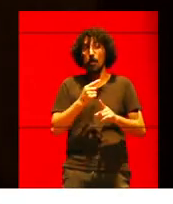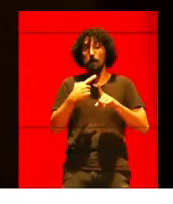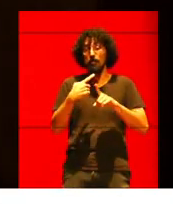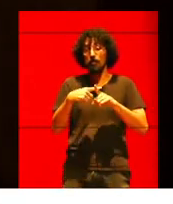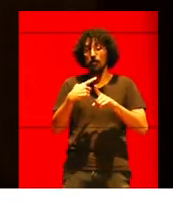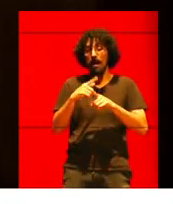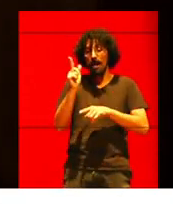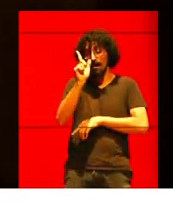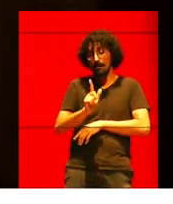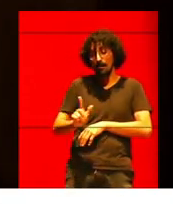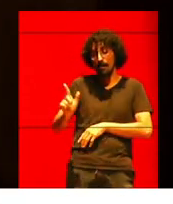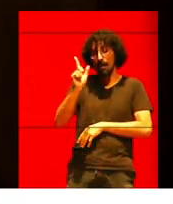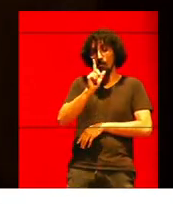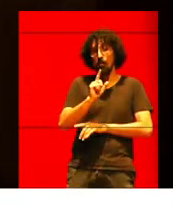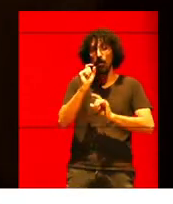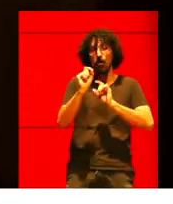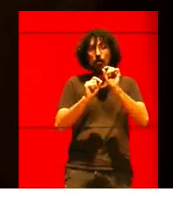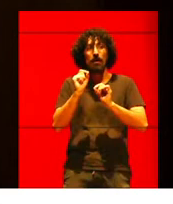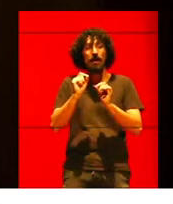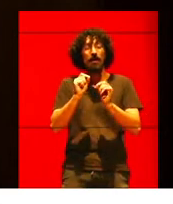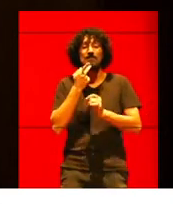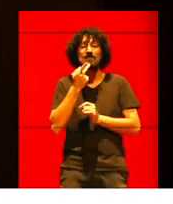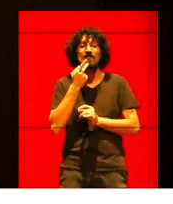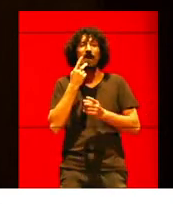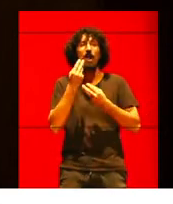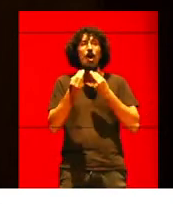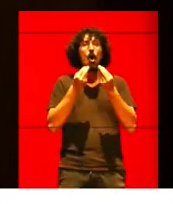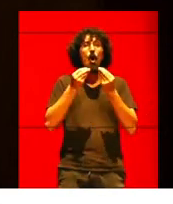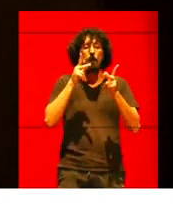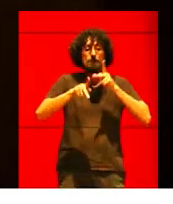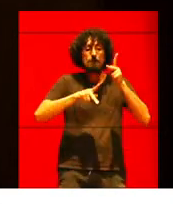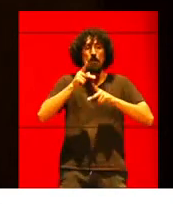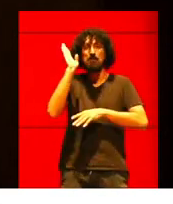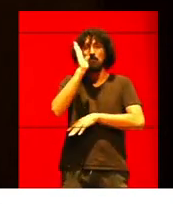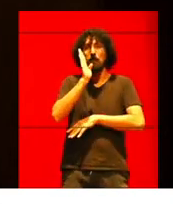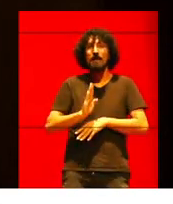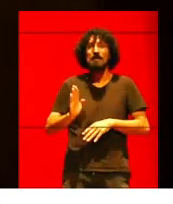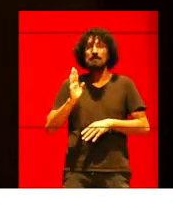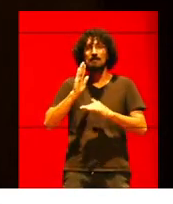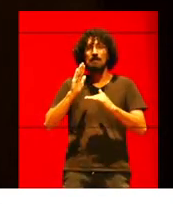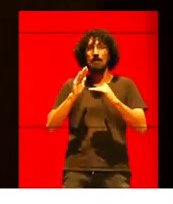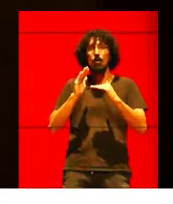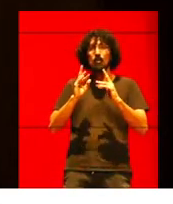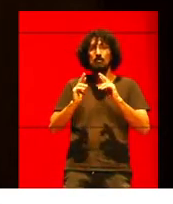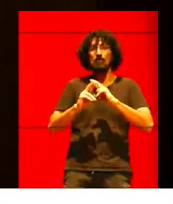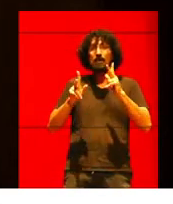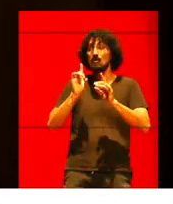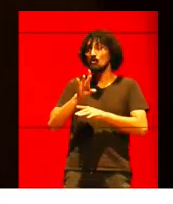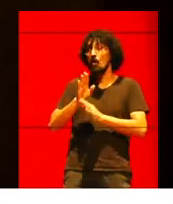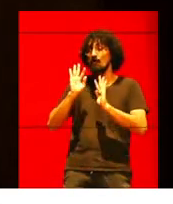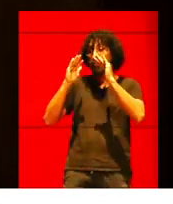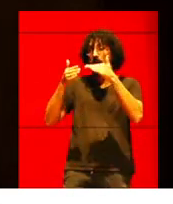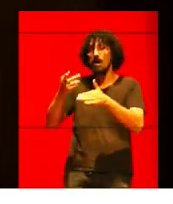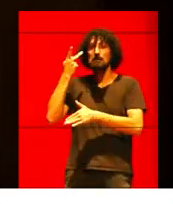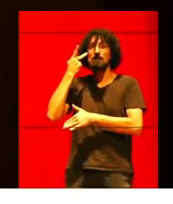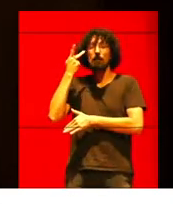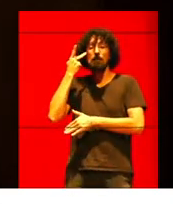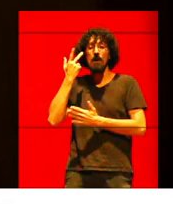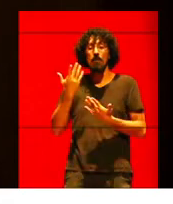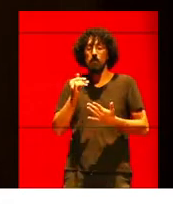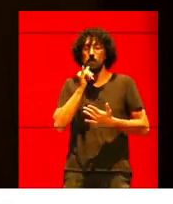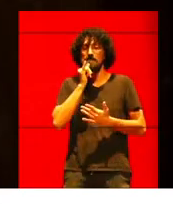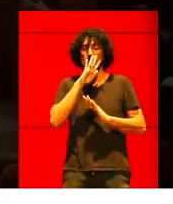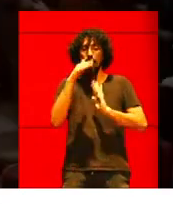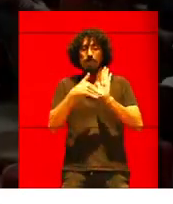literatura pré-moderna vai refletir a população do Brasil fora do eixo Rio-São Paulo. Quer ver um exemplo que até hoje acontece? Bora lá.